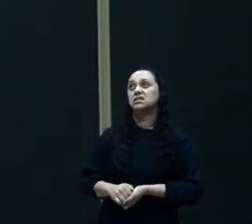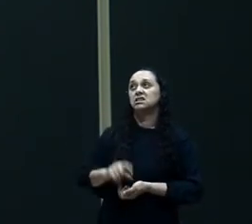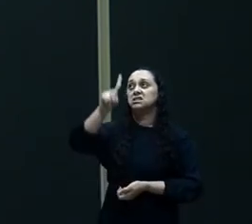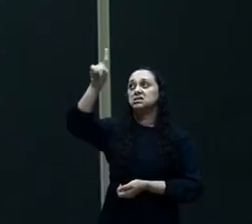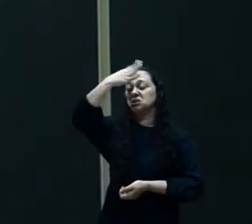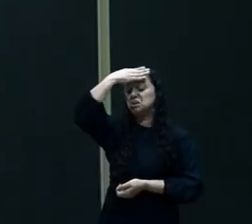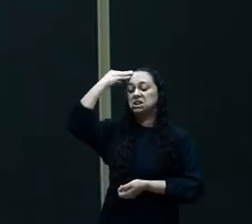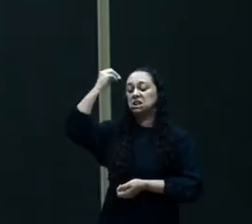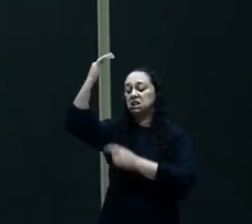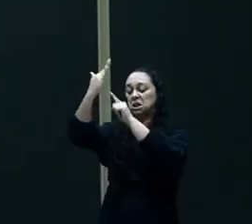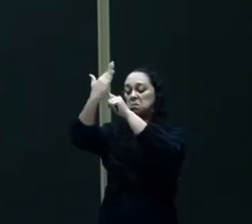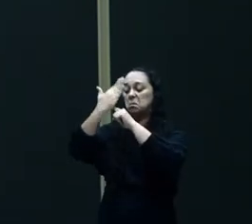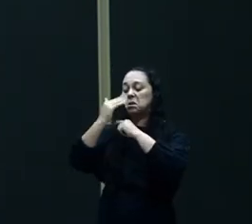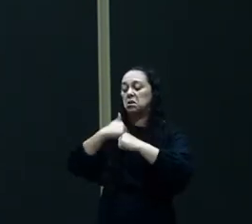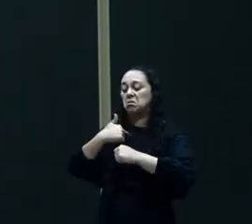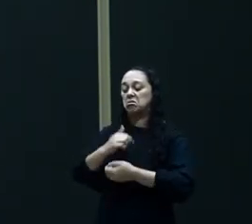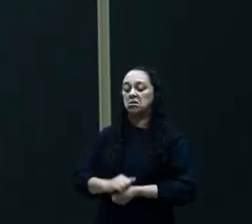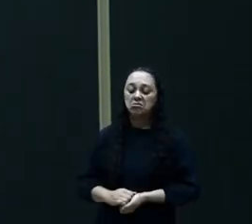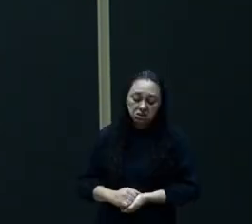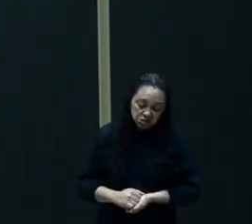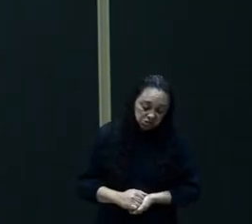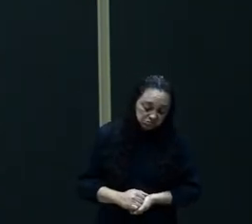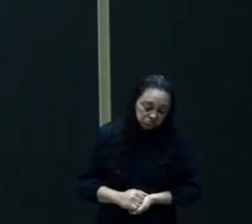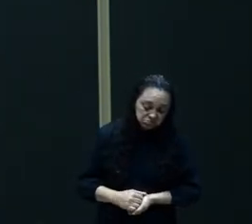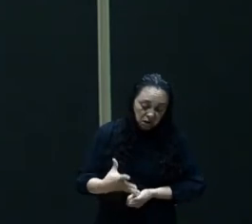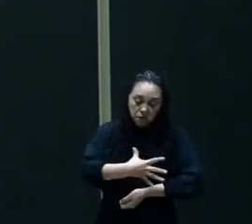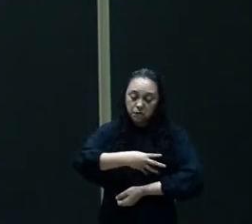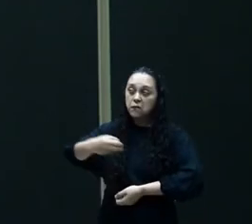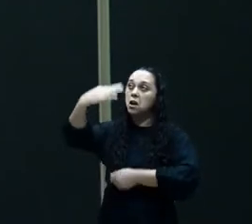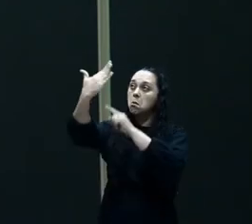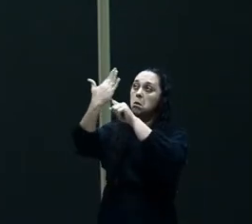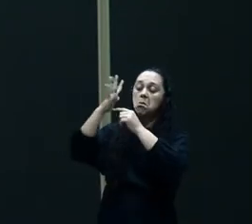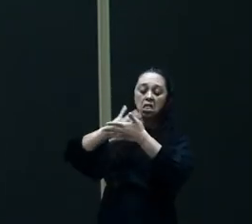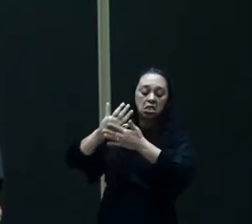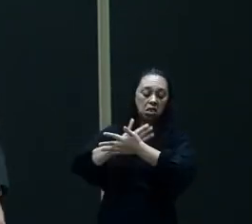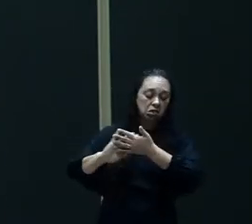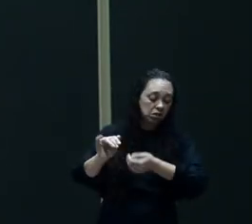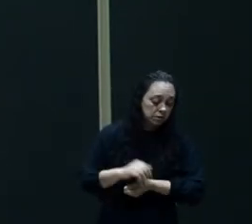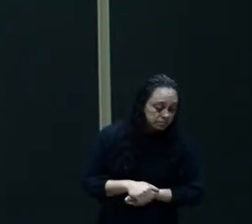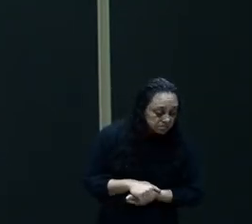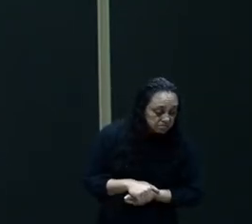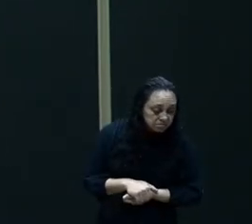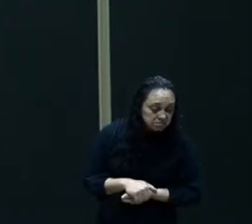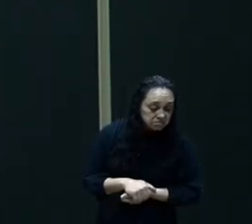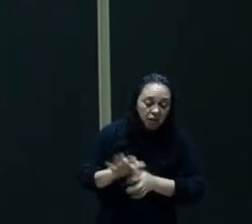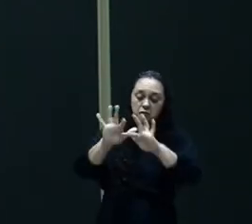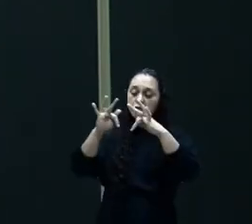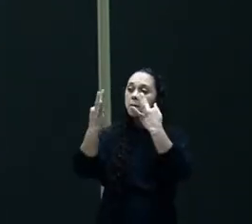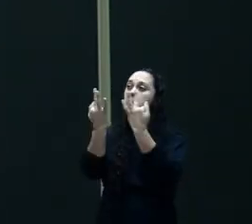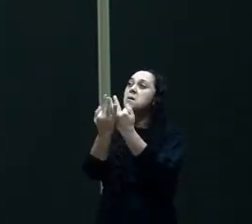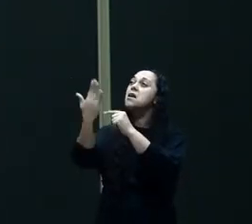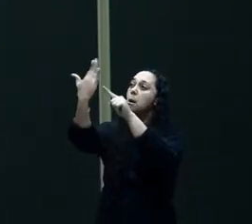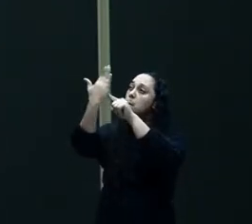para mim que fez pros meus filhos que fez PR m a família muitos